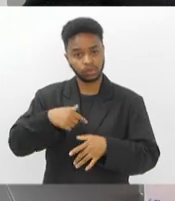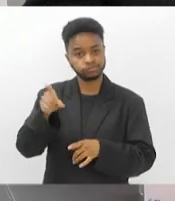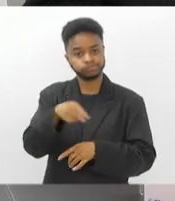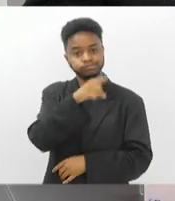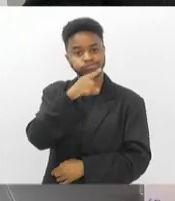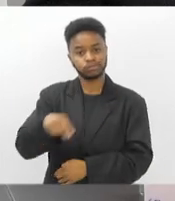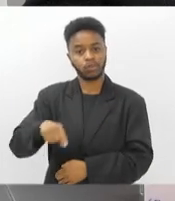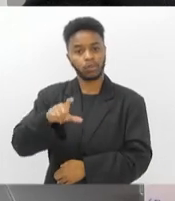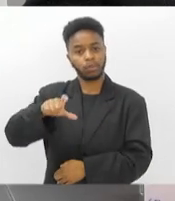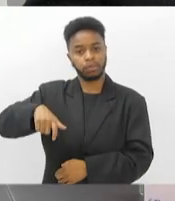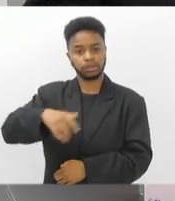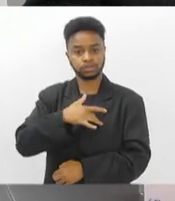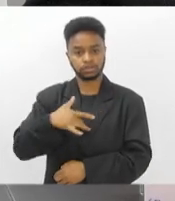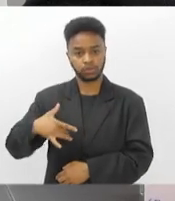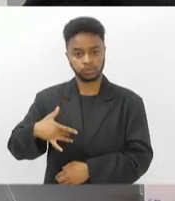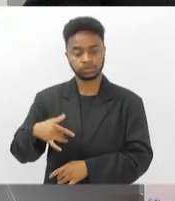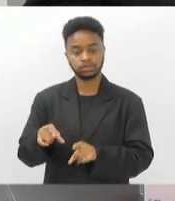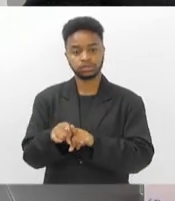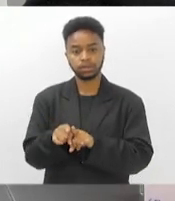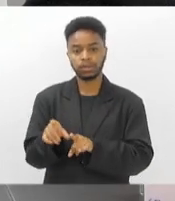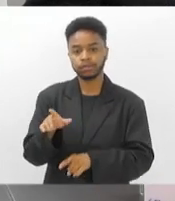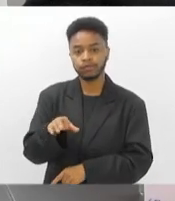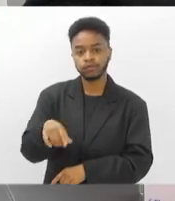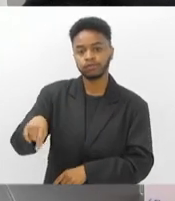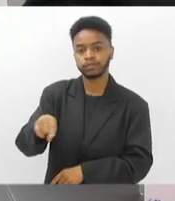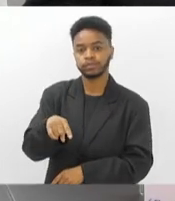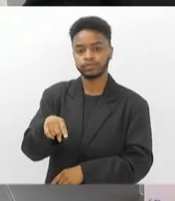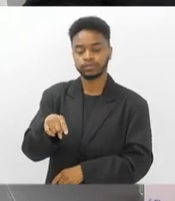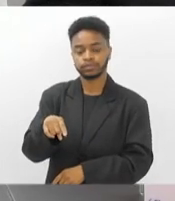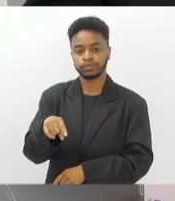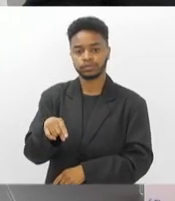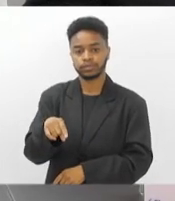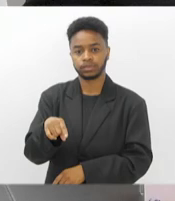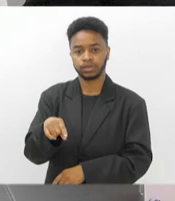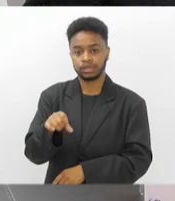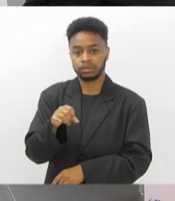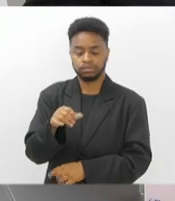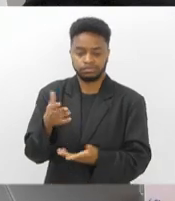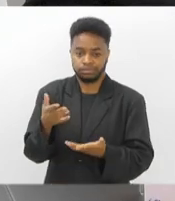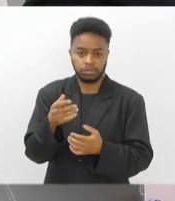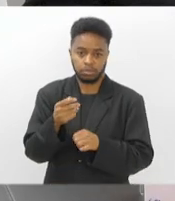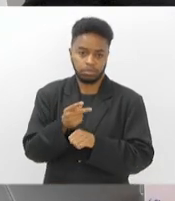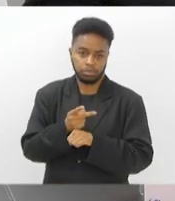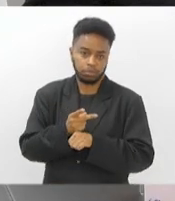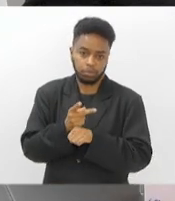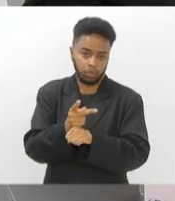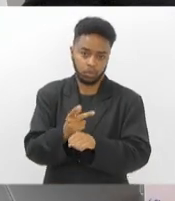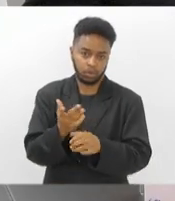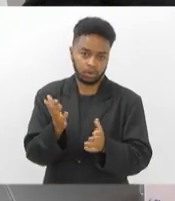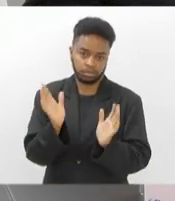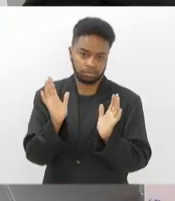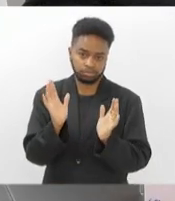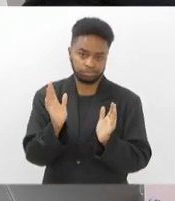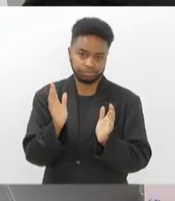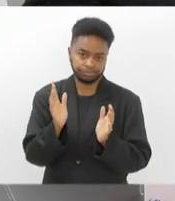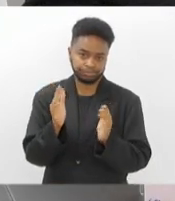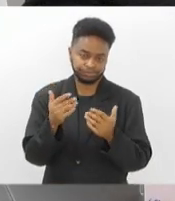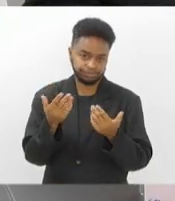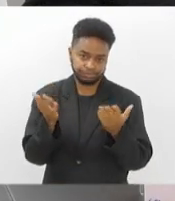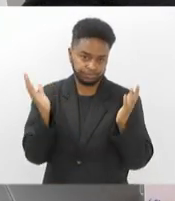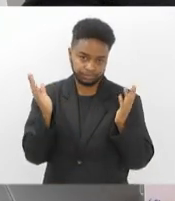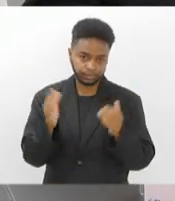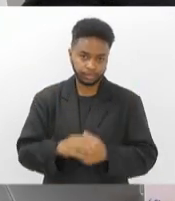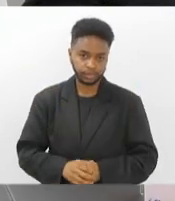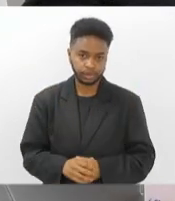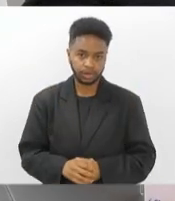plano E aí você qu enfim procure o que você enfim